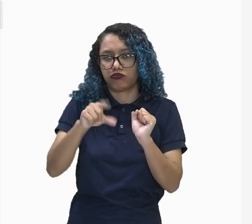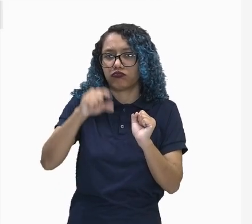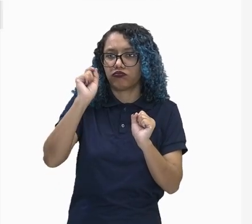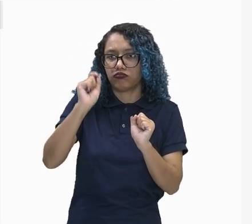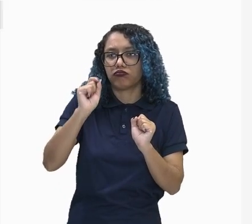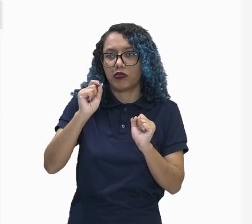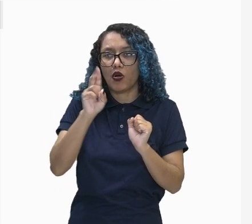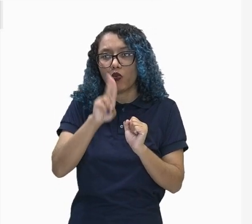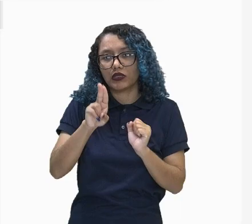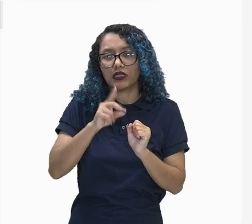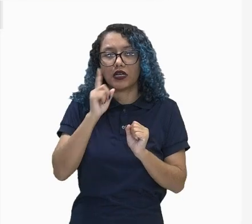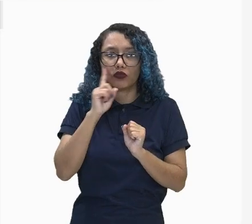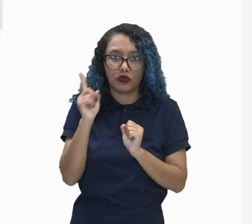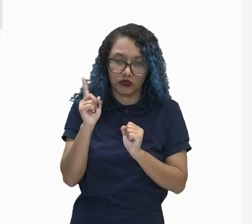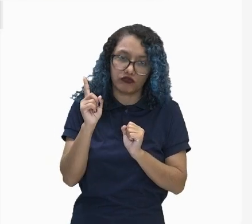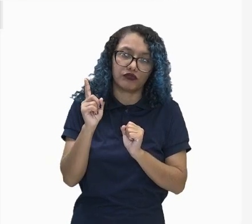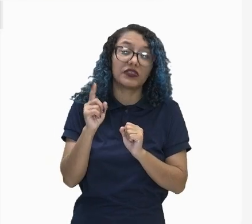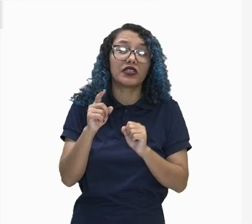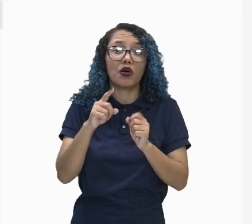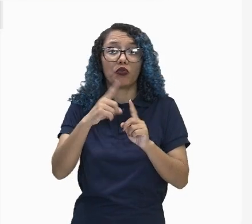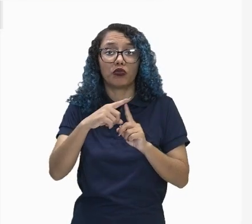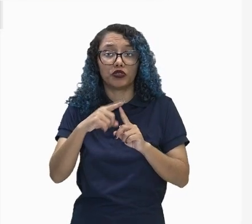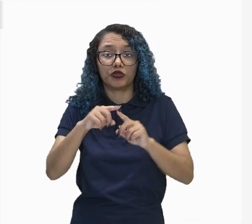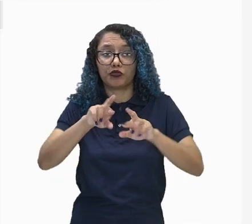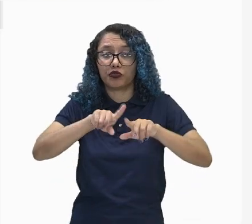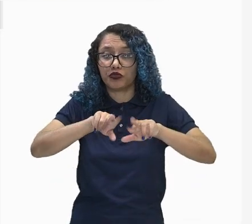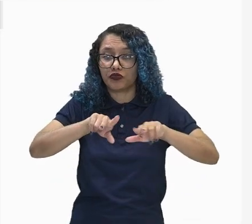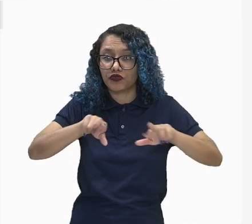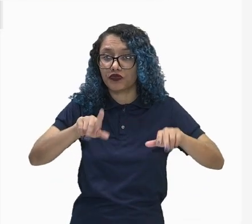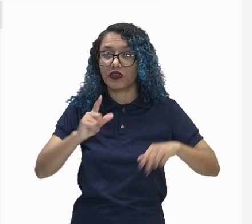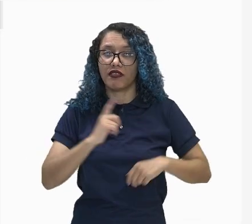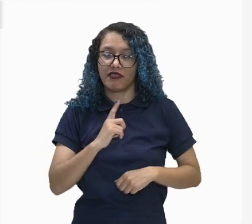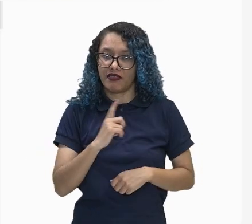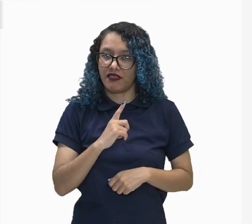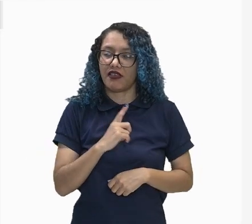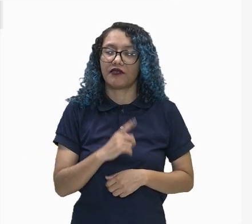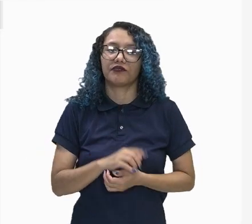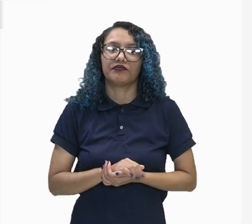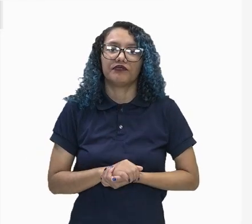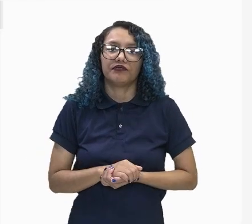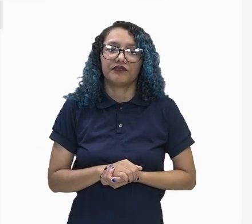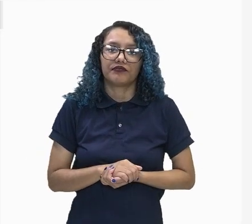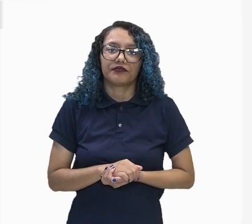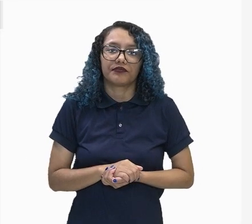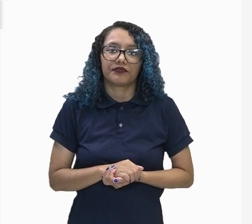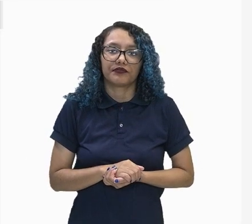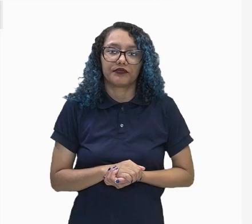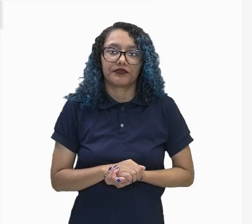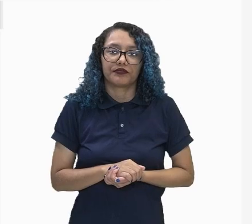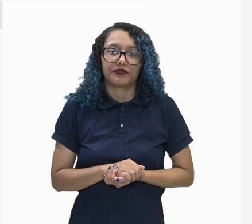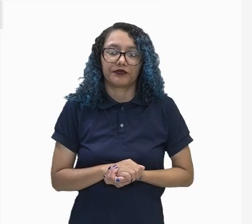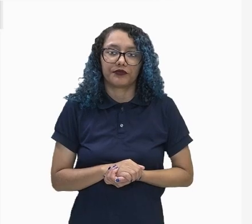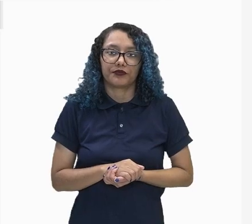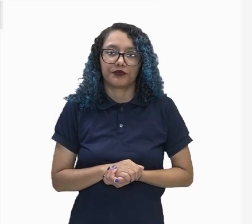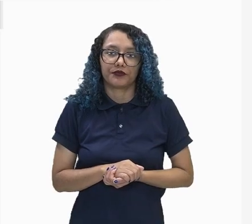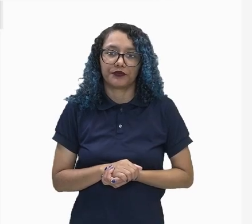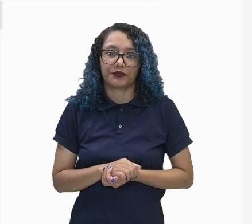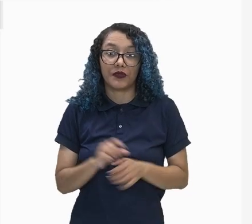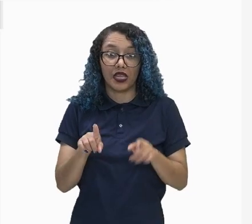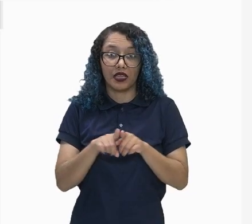aí diferentes tipos de contraceptivos. E o uso, né, ele vai